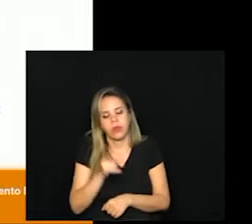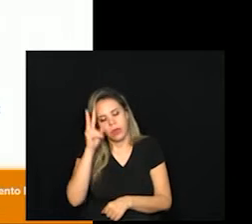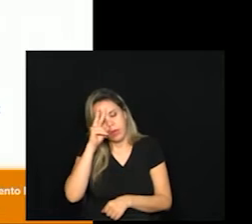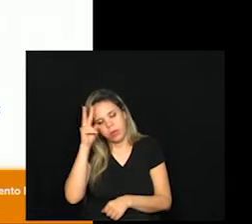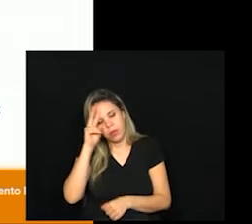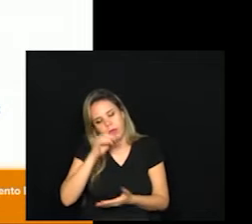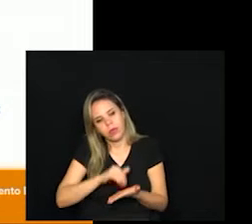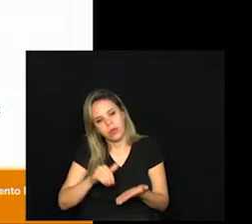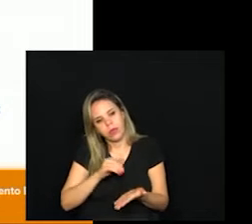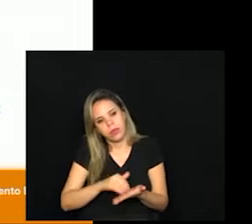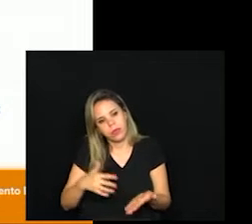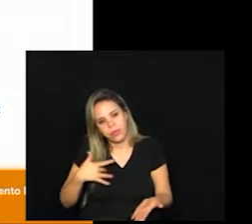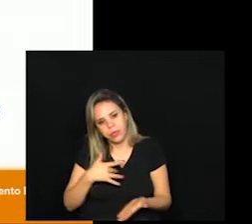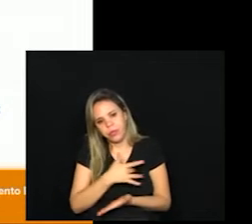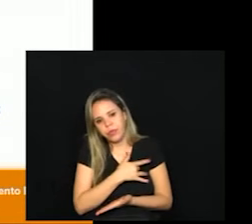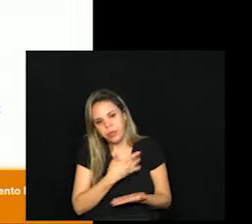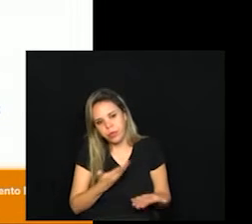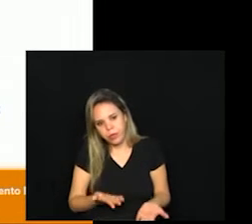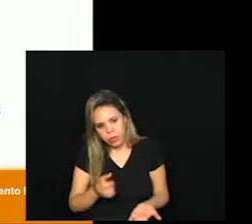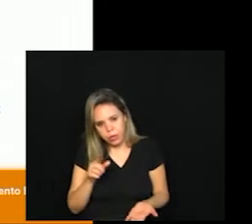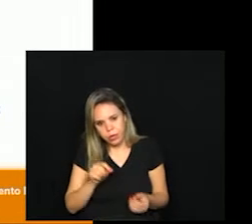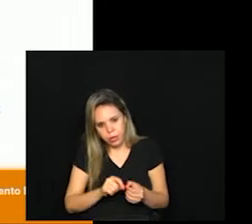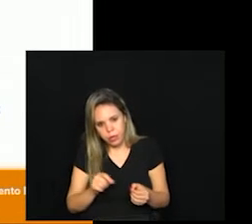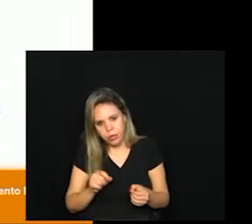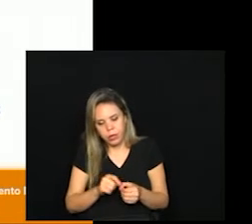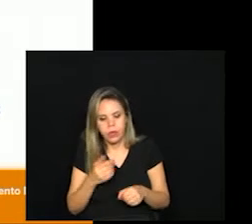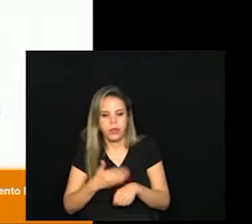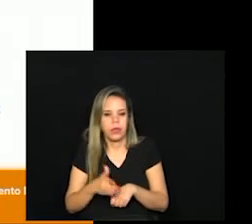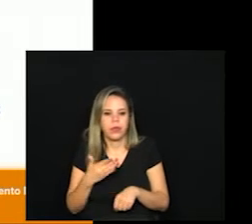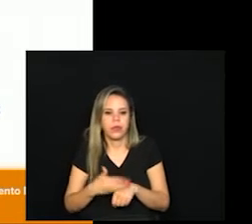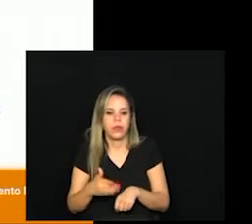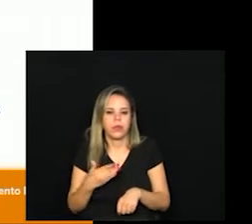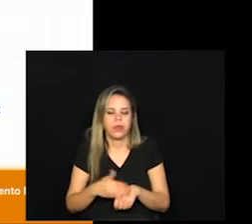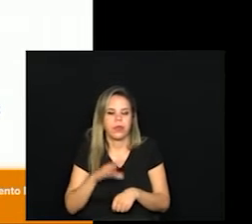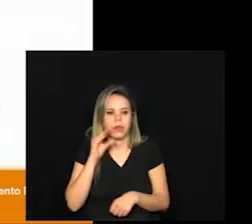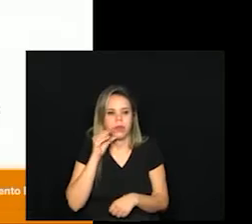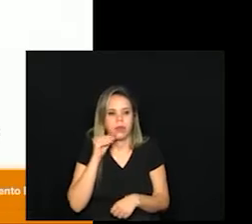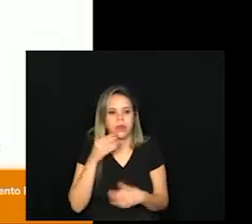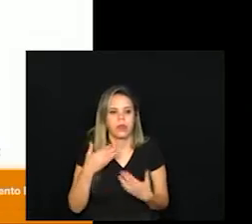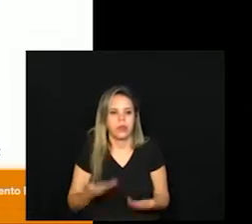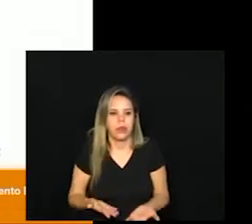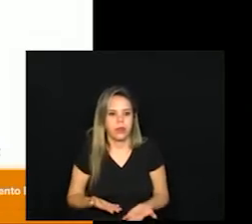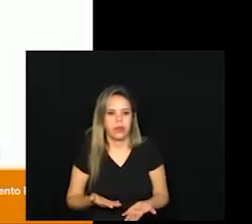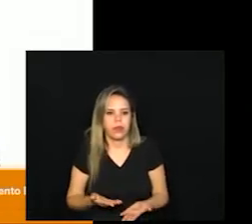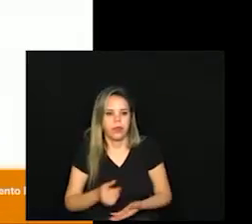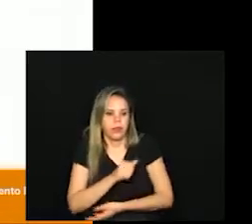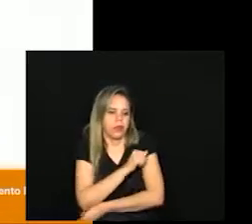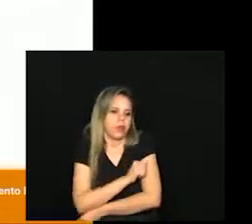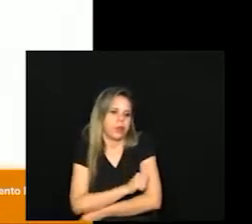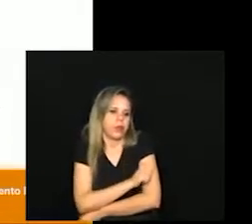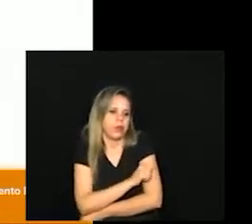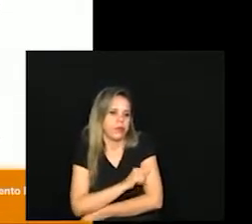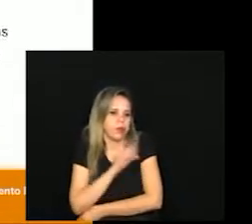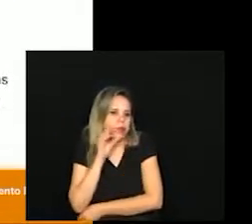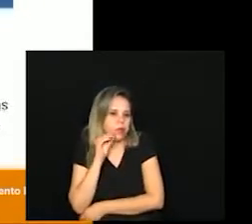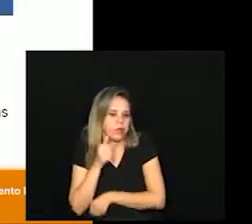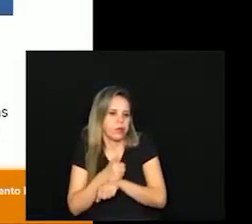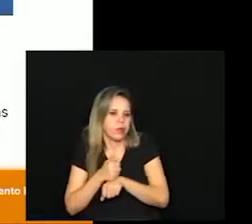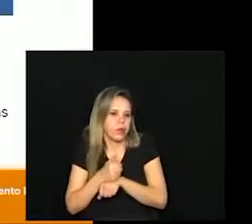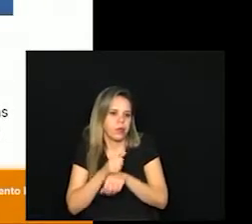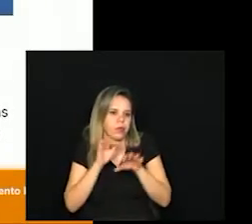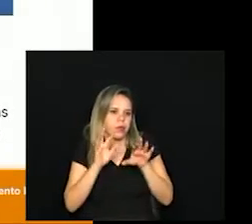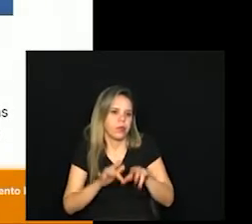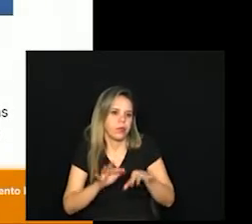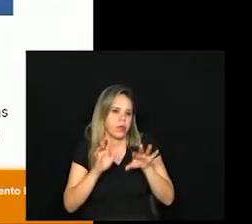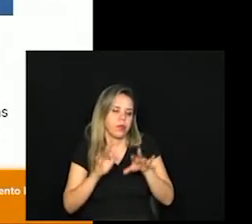que a Secretaria de Saúde, Gabriel, ela faz o treinamento desses funcionários, dessa enfermeira, desse funcionário que vai ter que